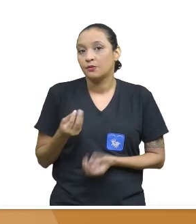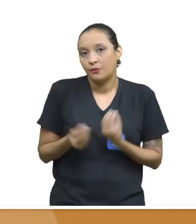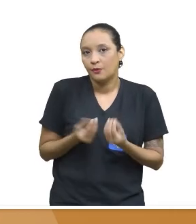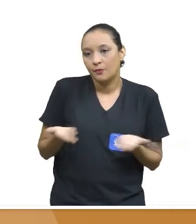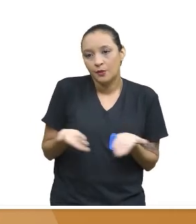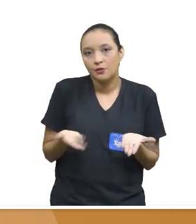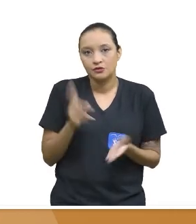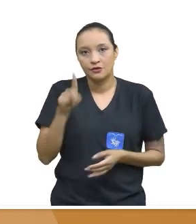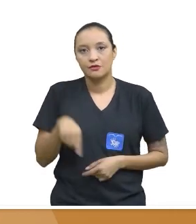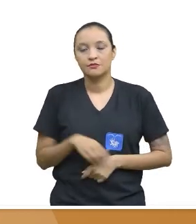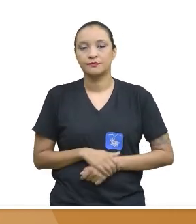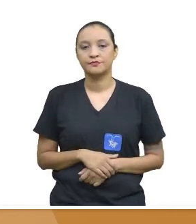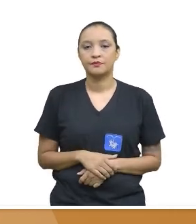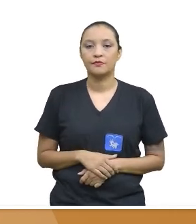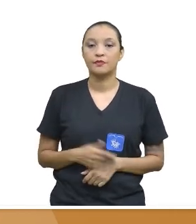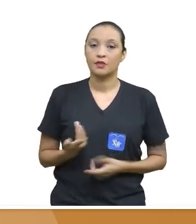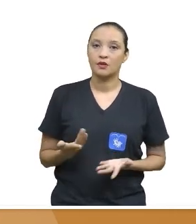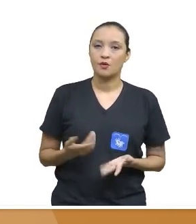Monroe queria